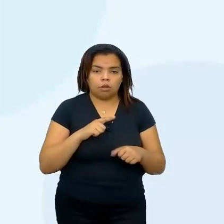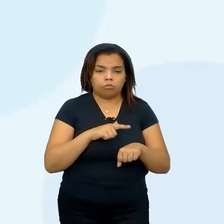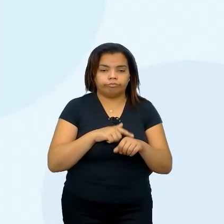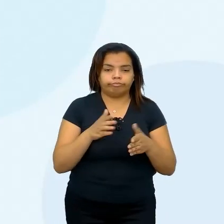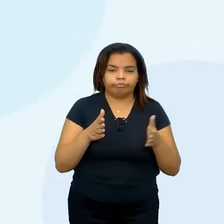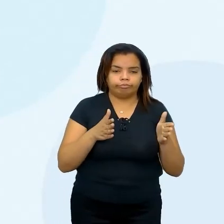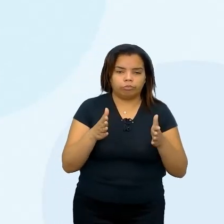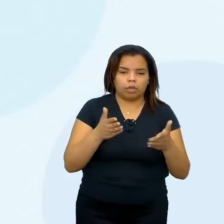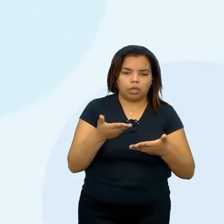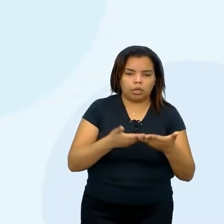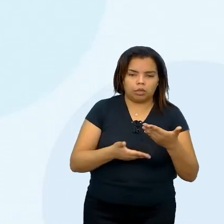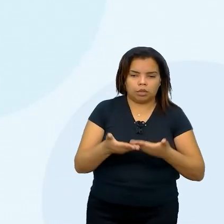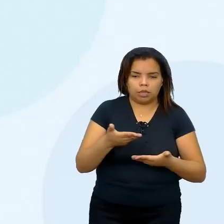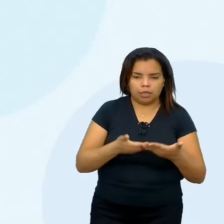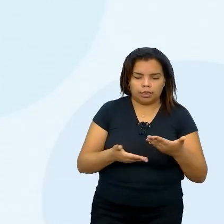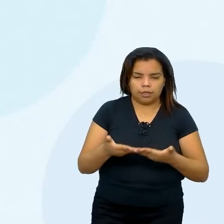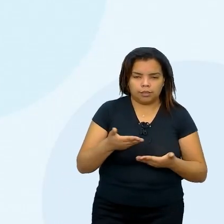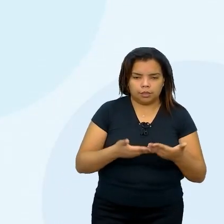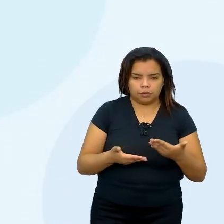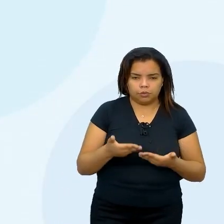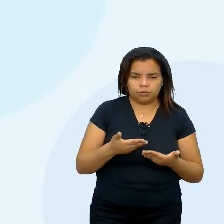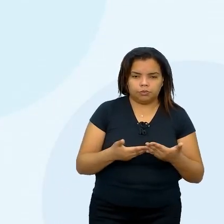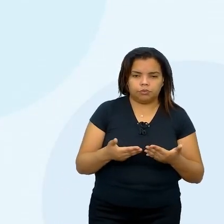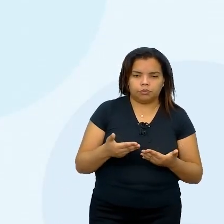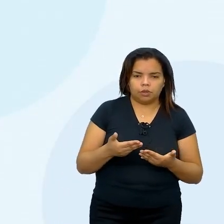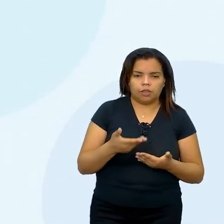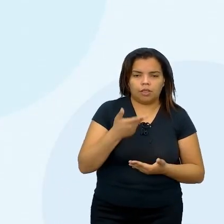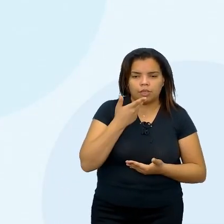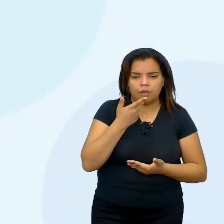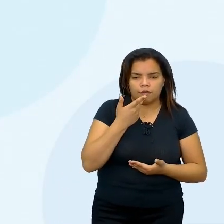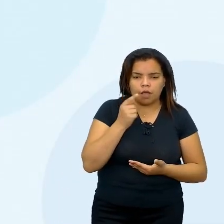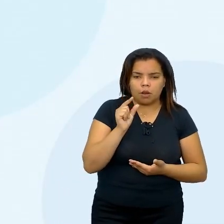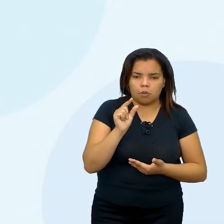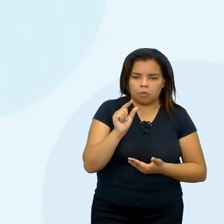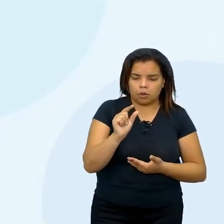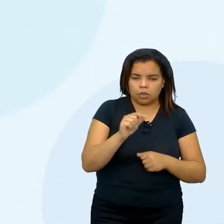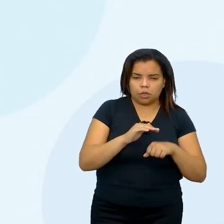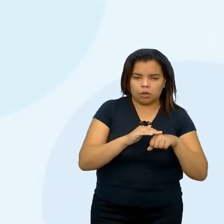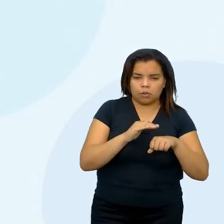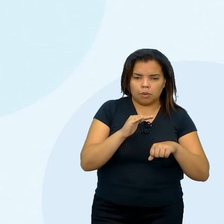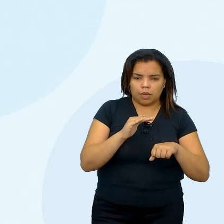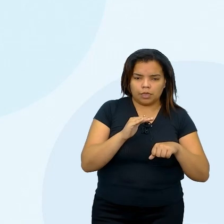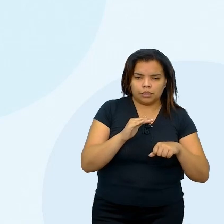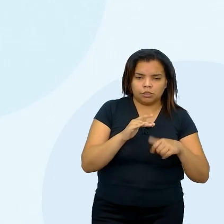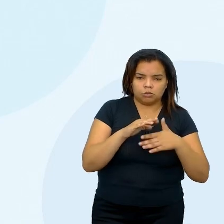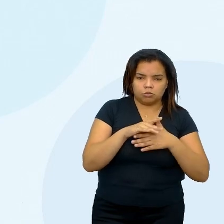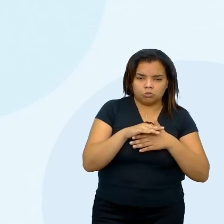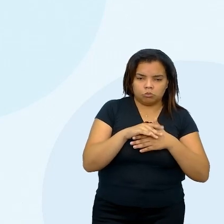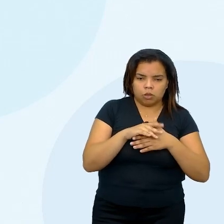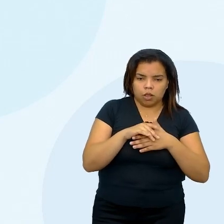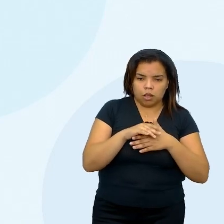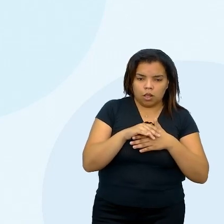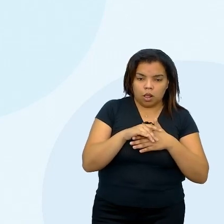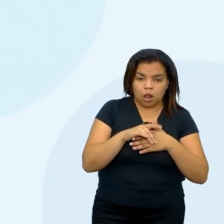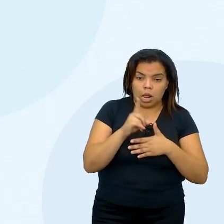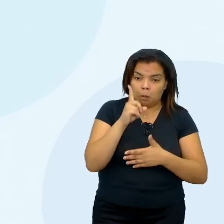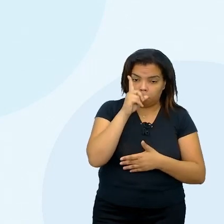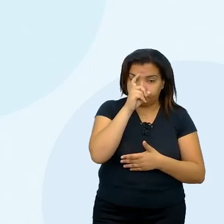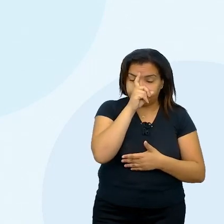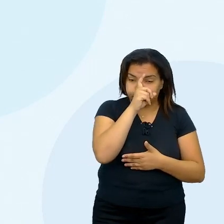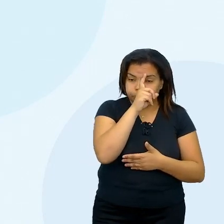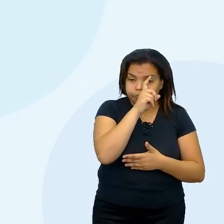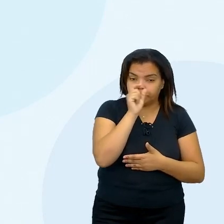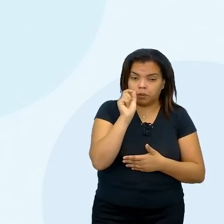momento da interação, né? Então aí a gente fala um pouquinho mais a respeito de doença rara e alguns dados